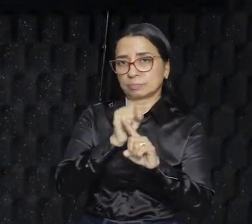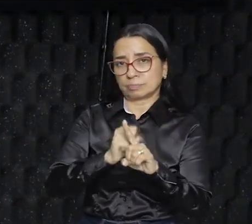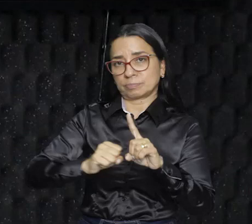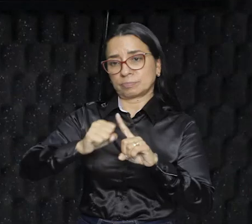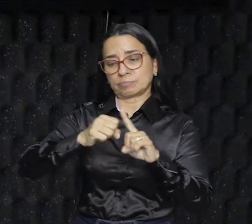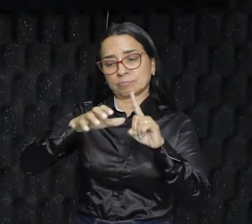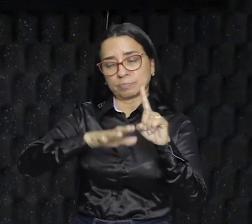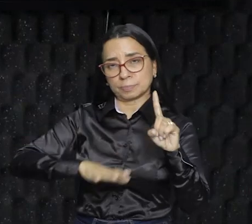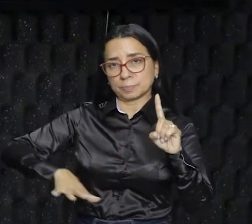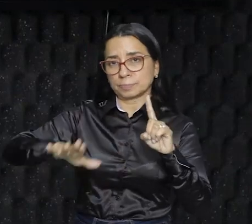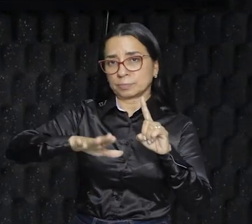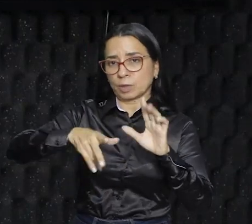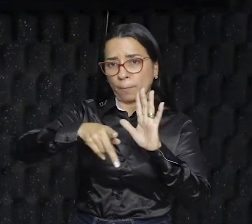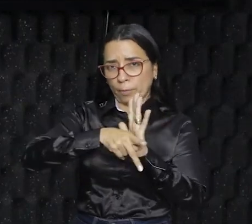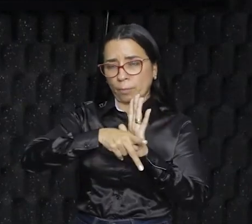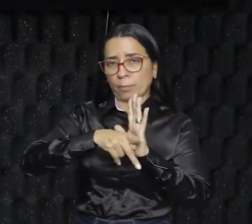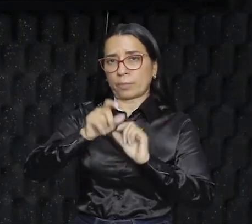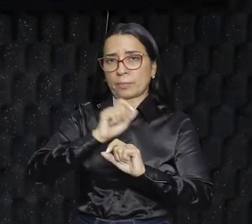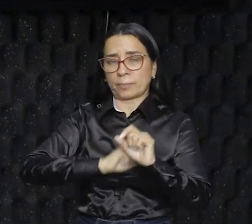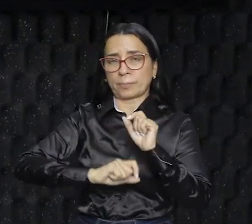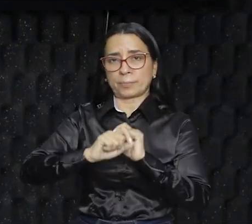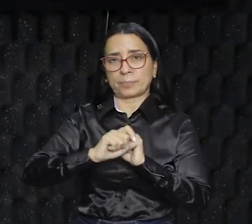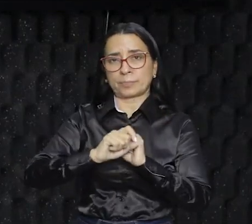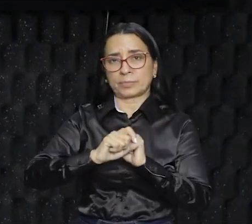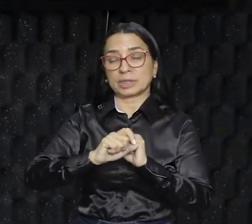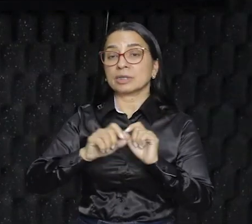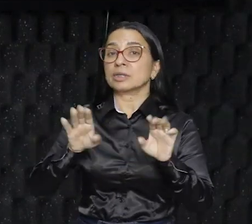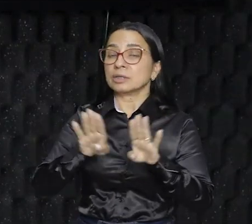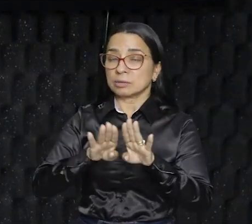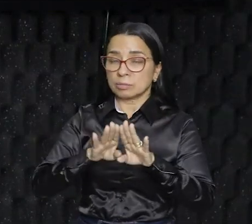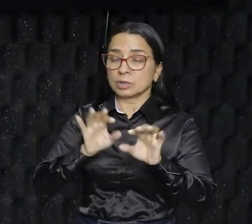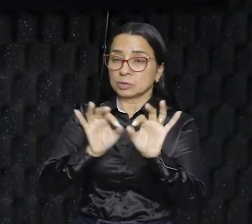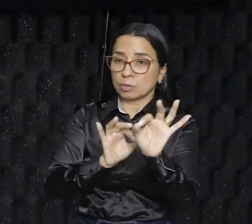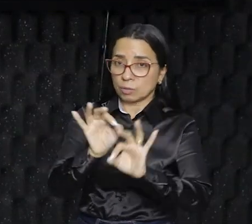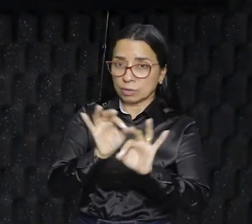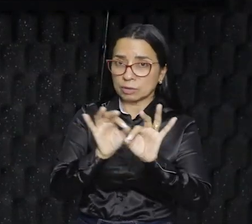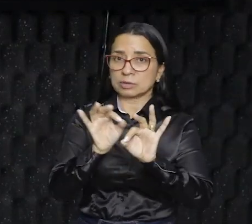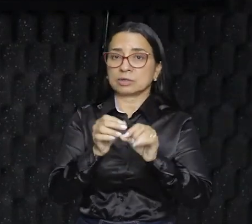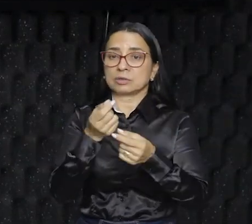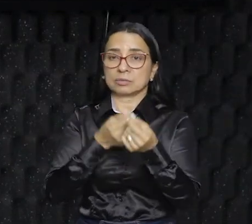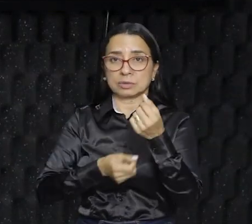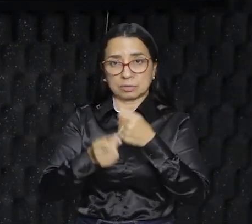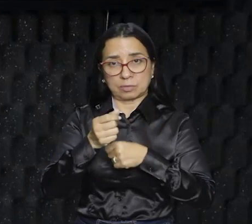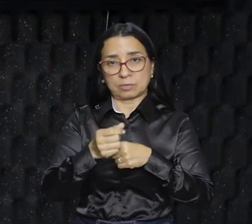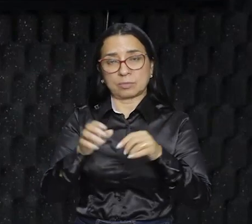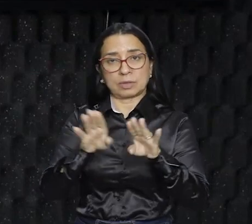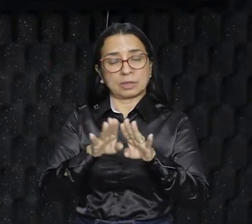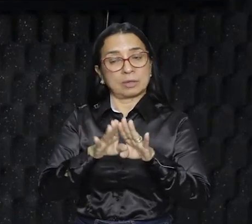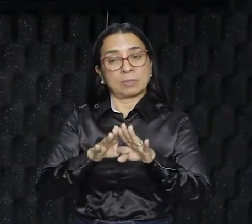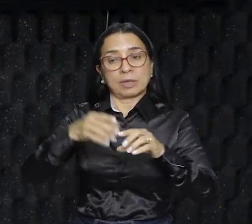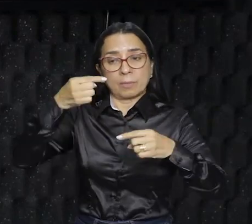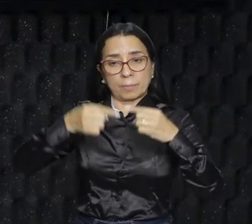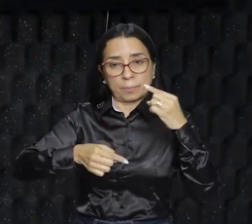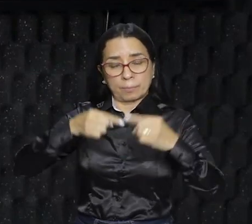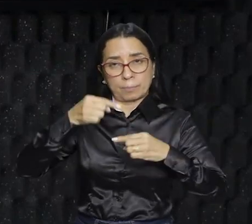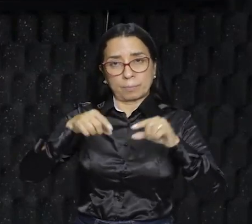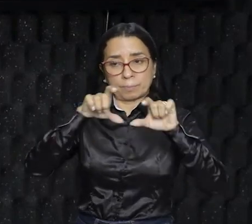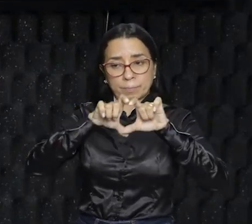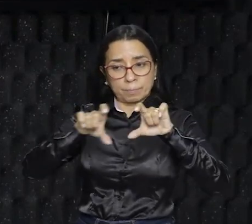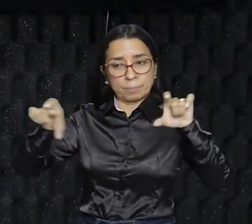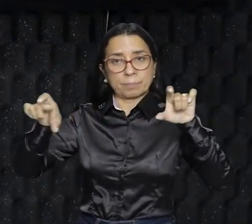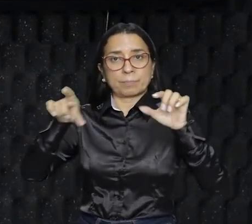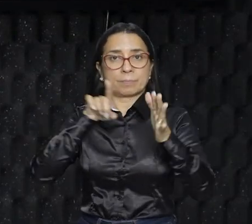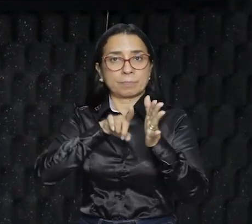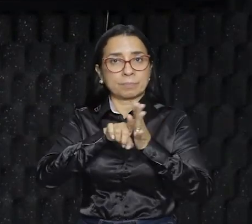dessa sociedade, de organização econômica e até mesmo política. O fragmento da questão